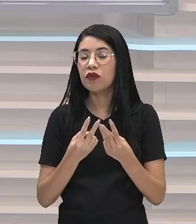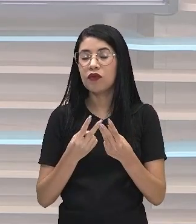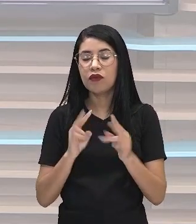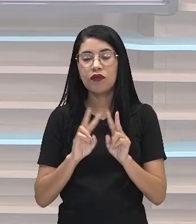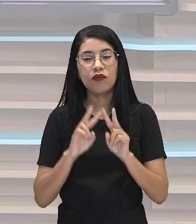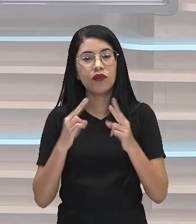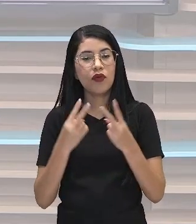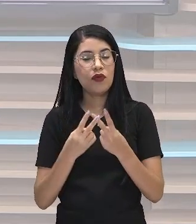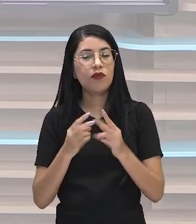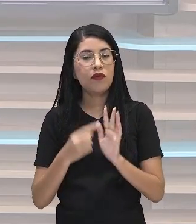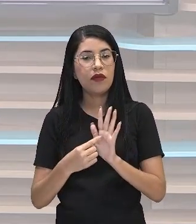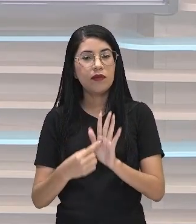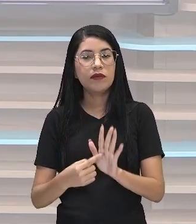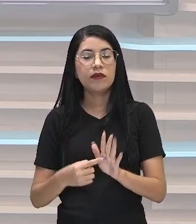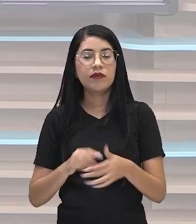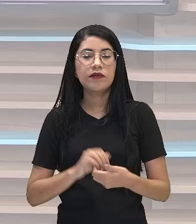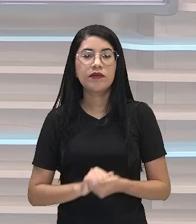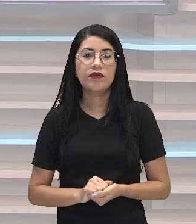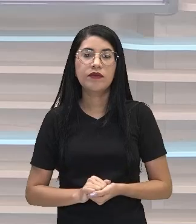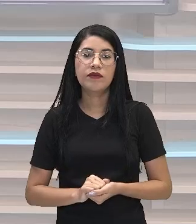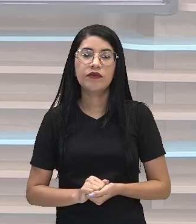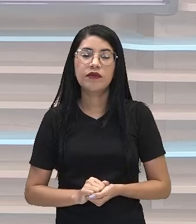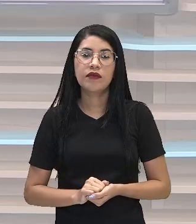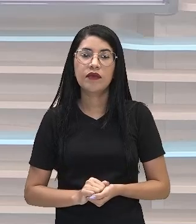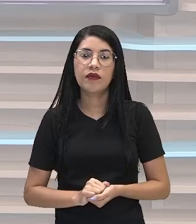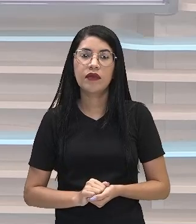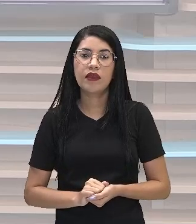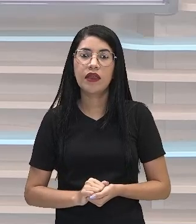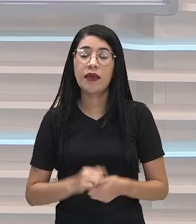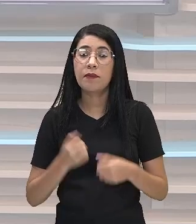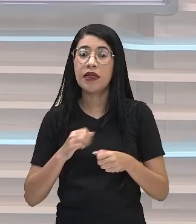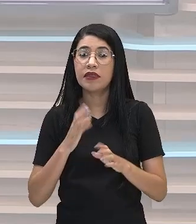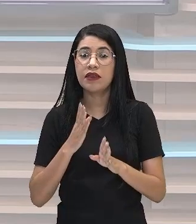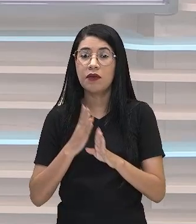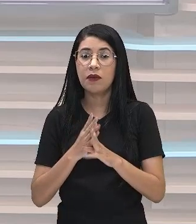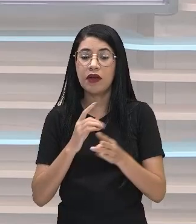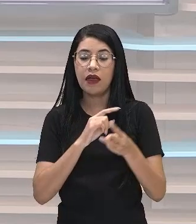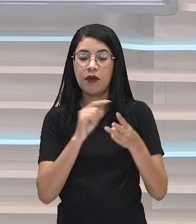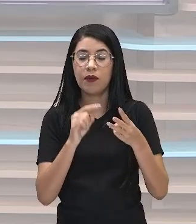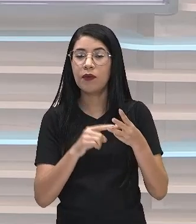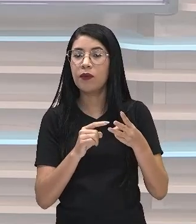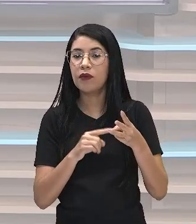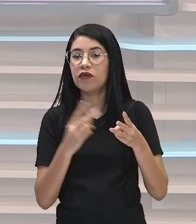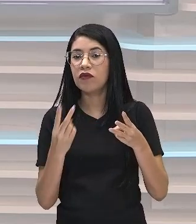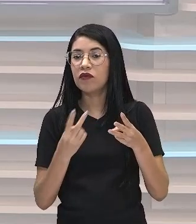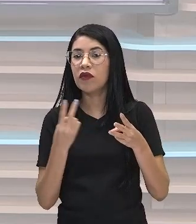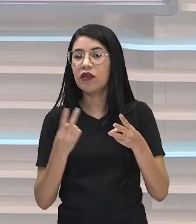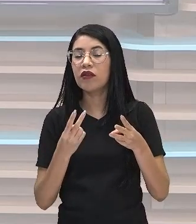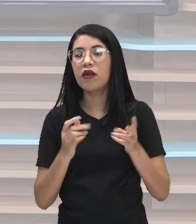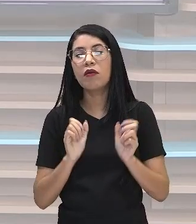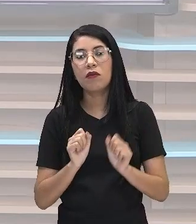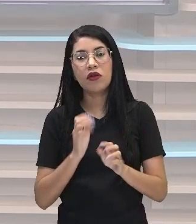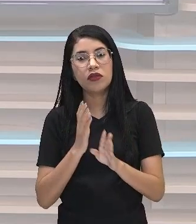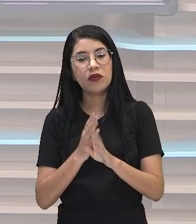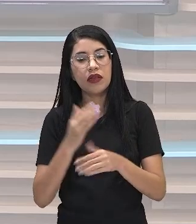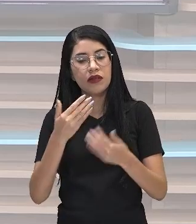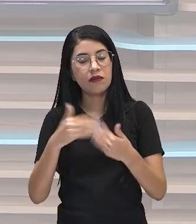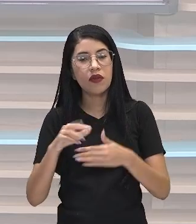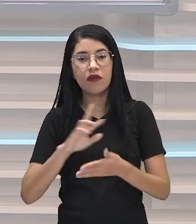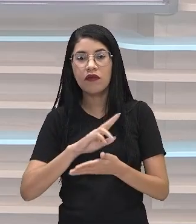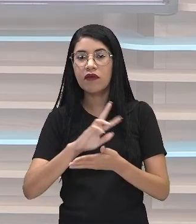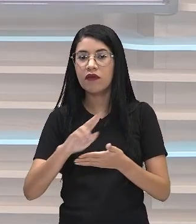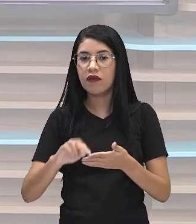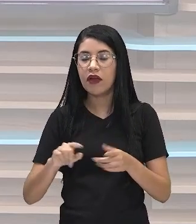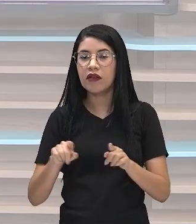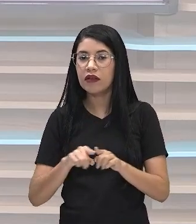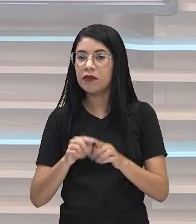vai ser essa questão? Vai me pedir a terceira medida. Também podem cair questões assim desse tipo, né? Que eu tenho